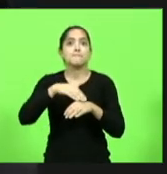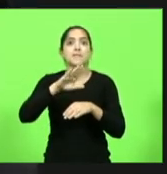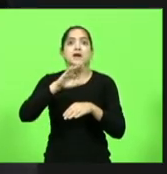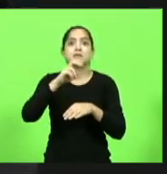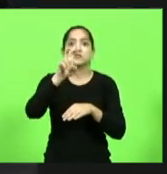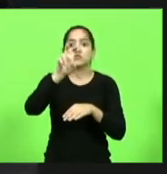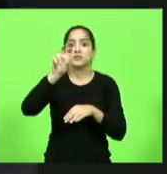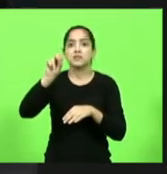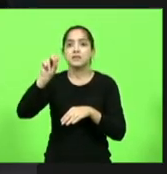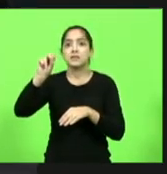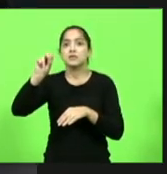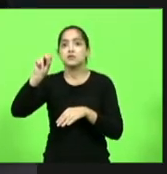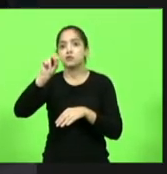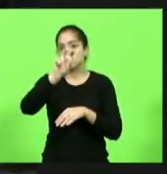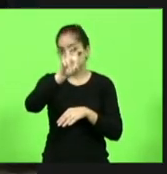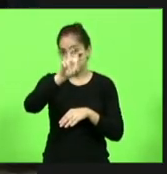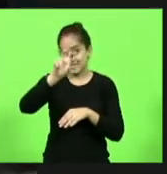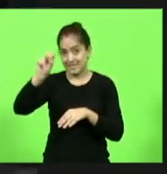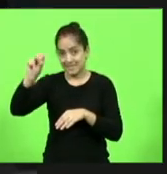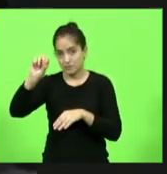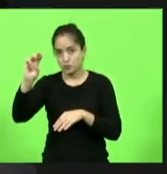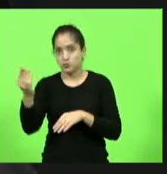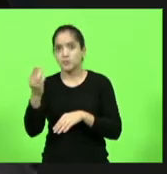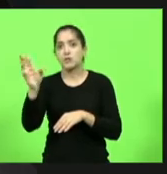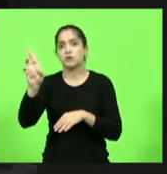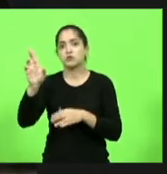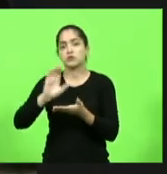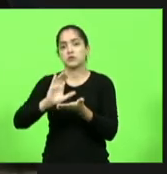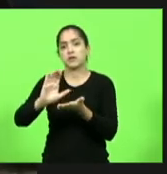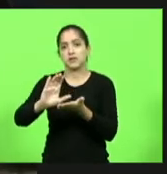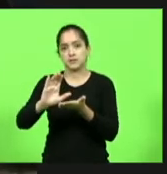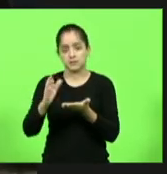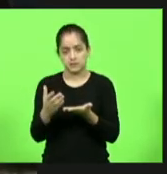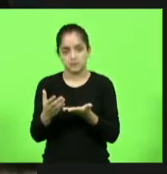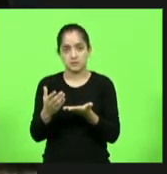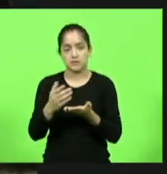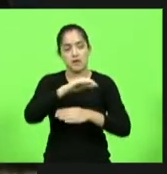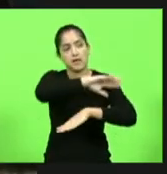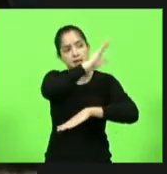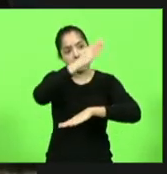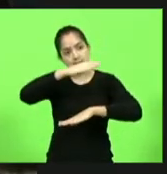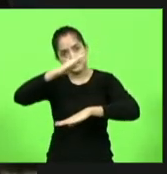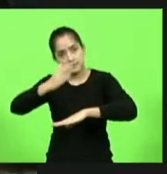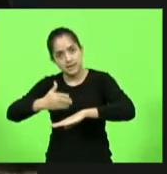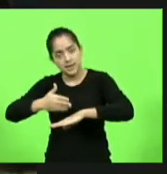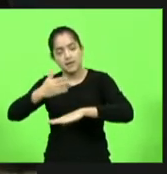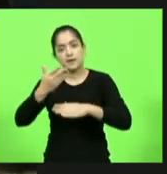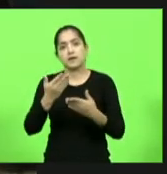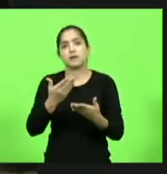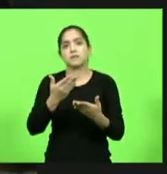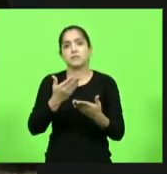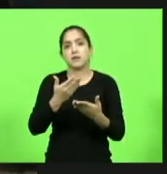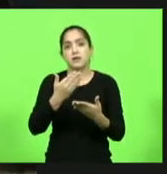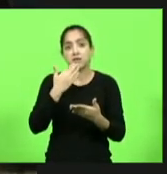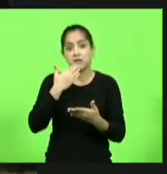reais. Então, eu fiz uma conta por cima da Serra do Corvo Branco, que foi prometido,